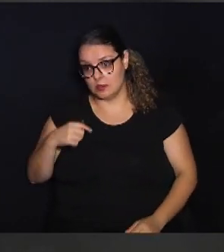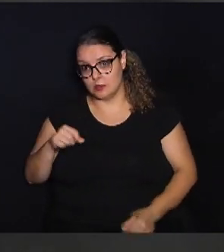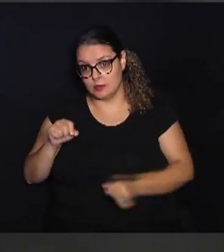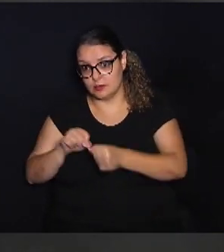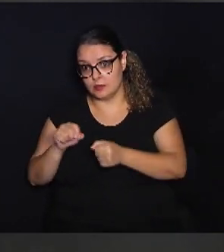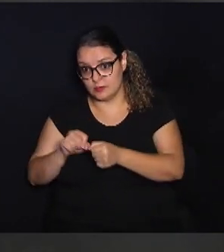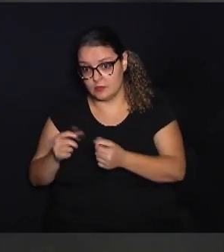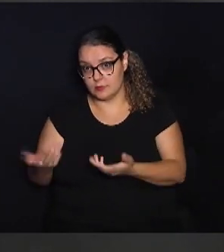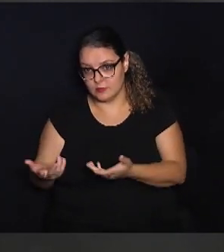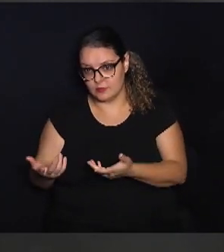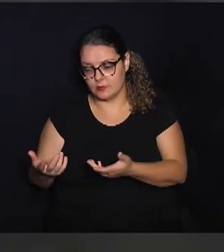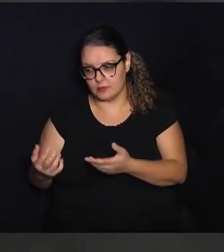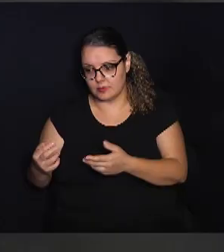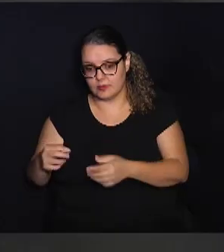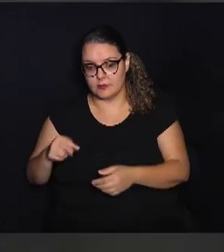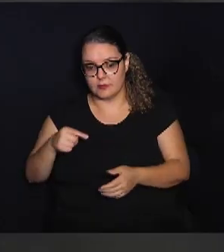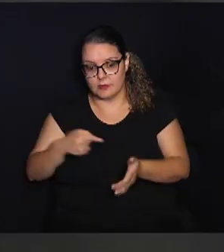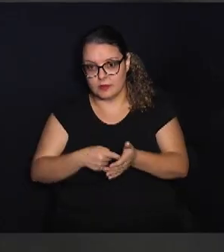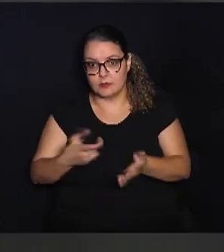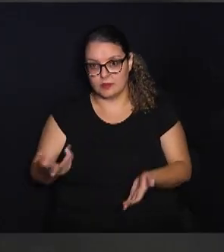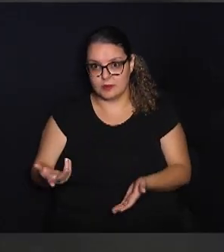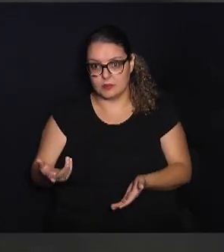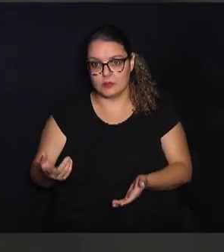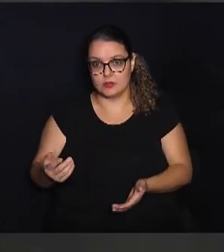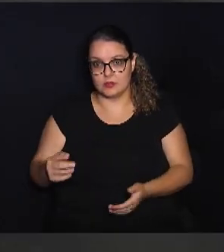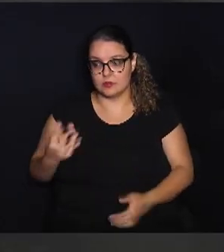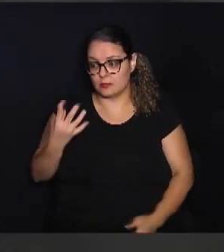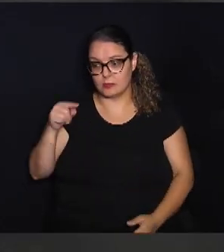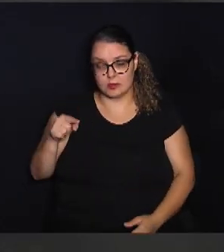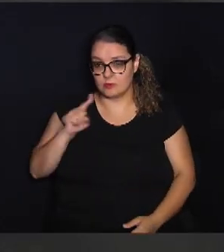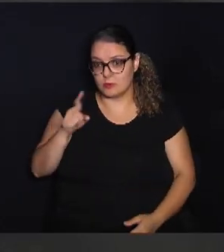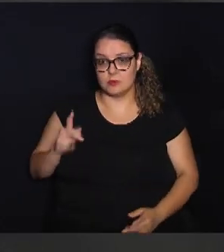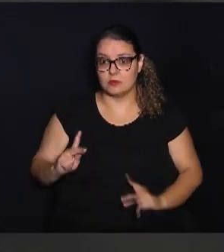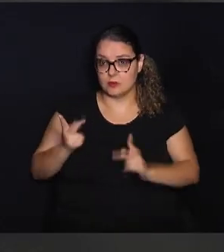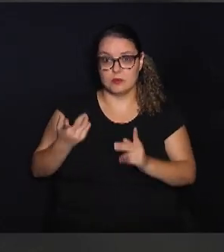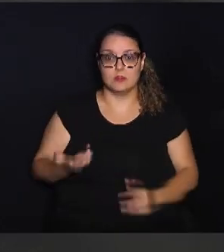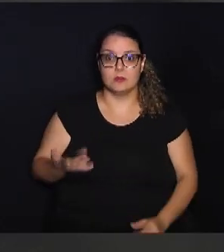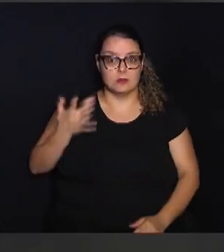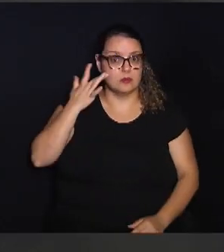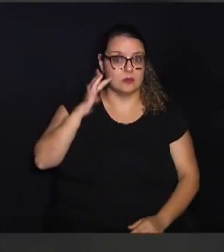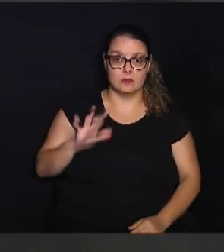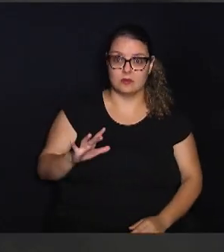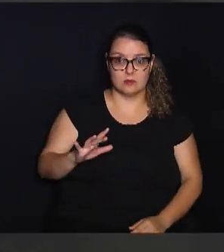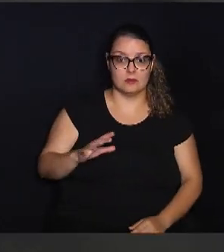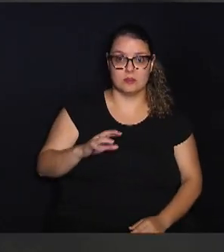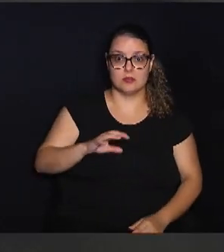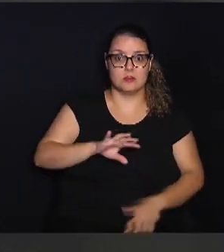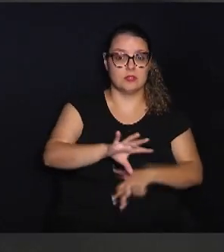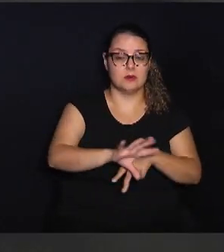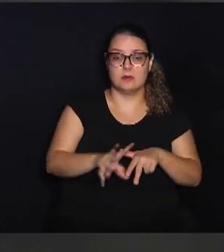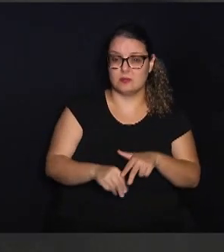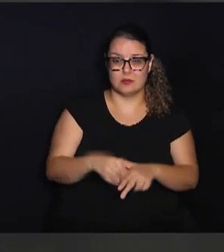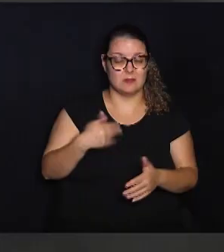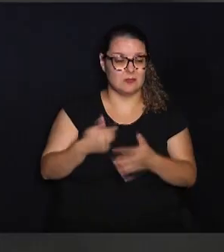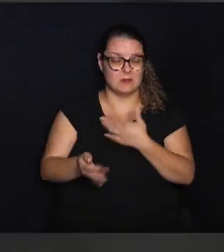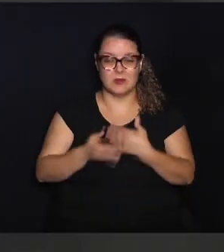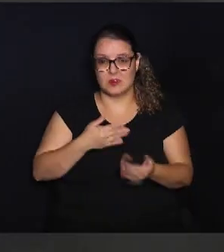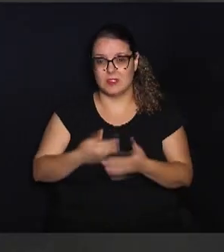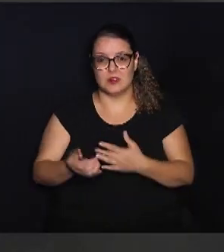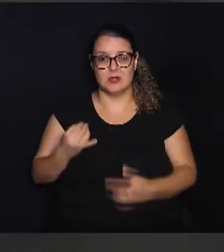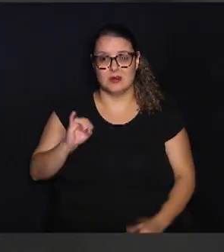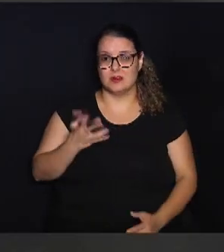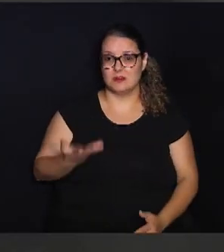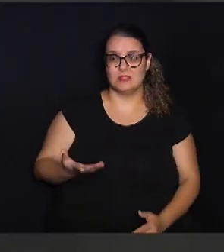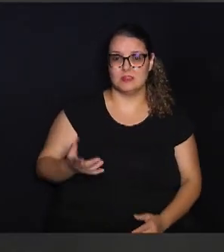mil. Então, assim, qual que é a resposta que o eleitorado está dando? A gente não quer saber se o cara é corrupto, se não é. A gente não quer saber se você tem plano para Campinas de